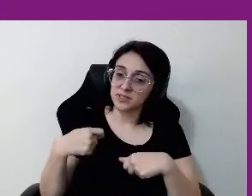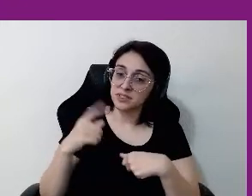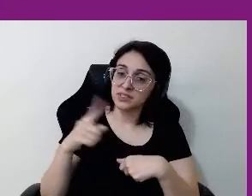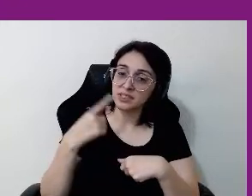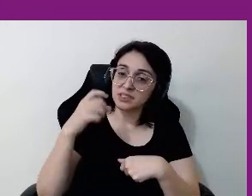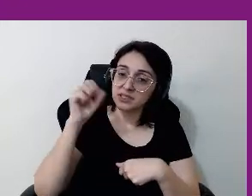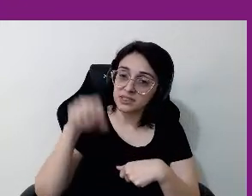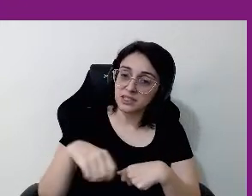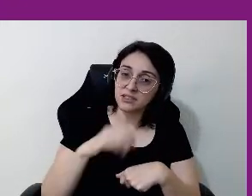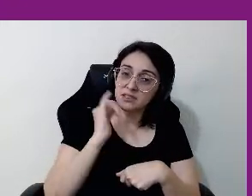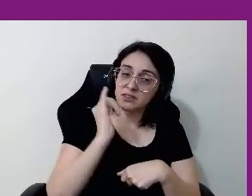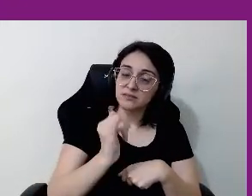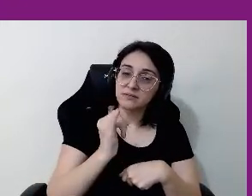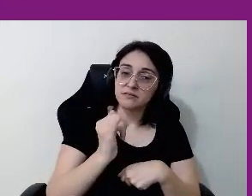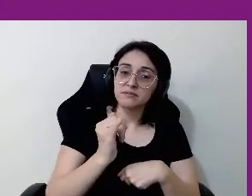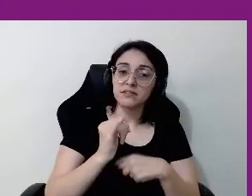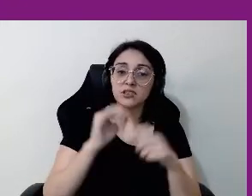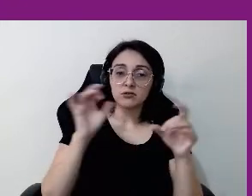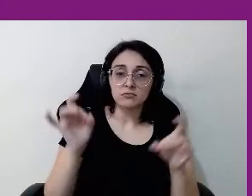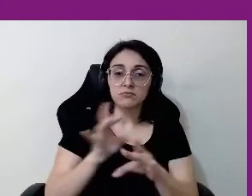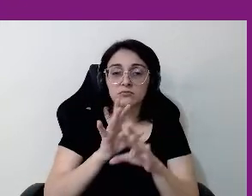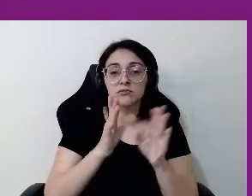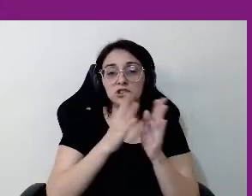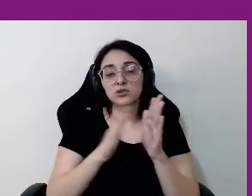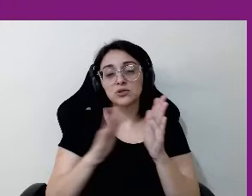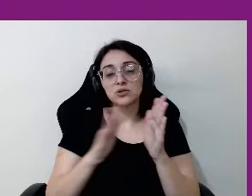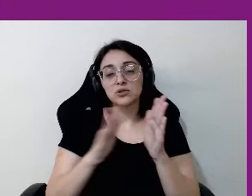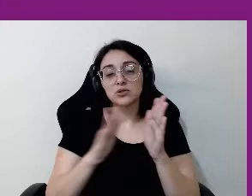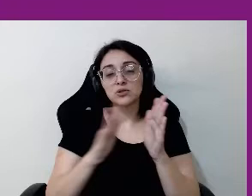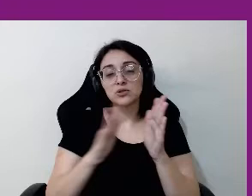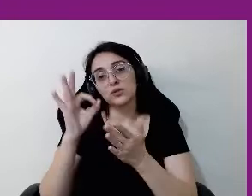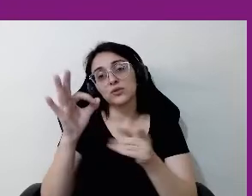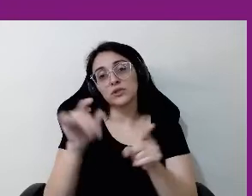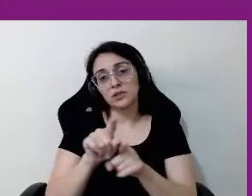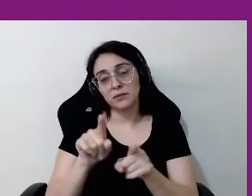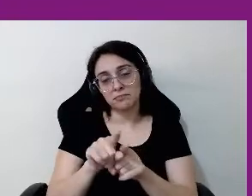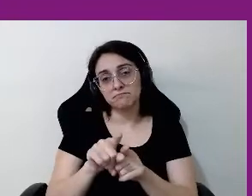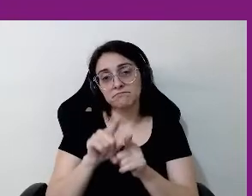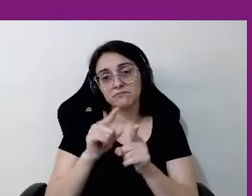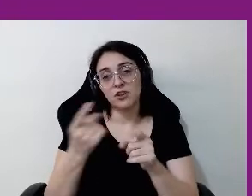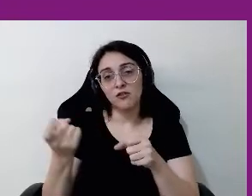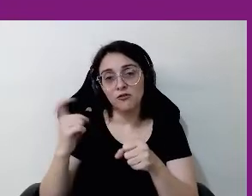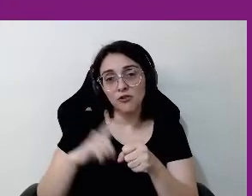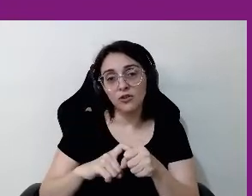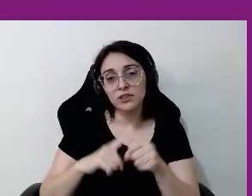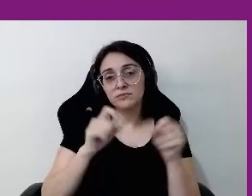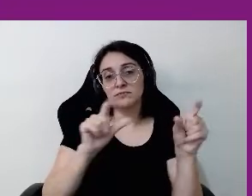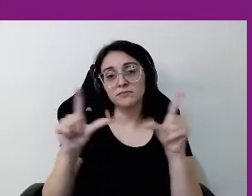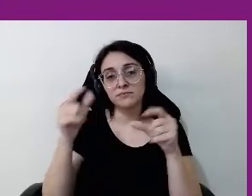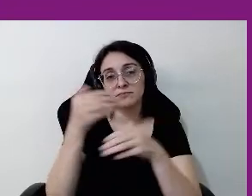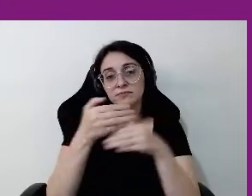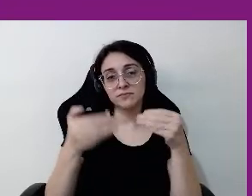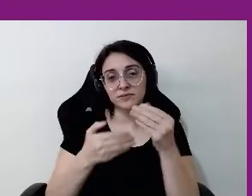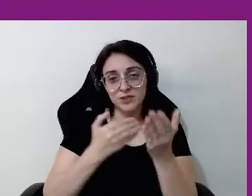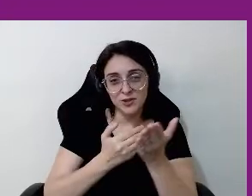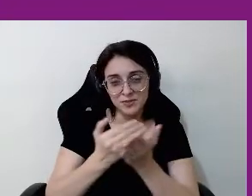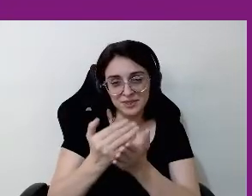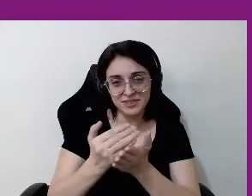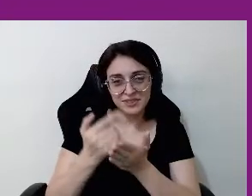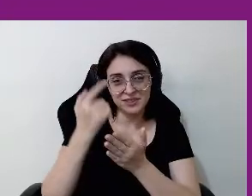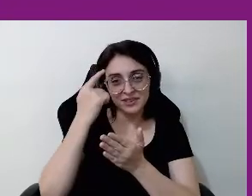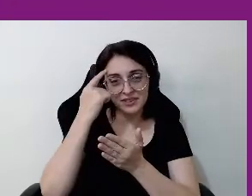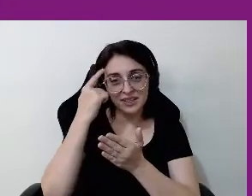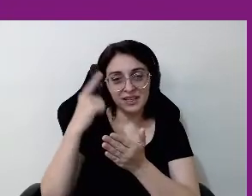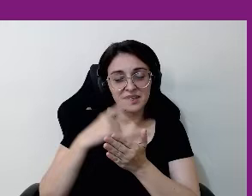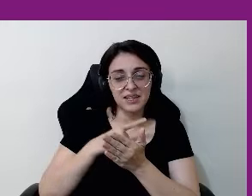sim, relatar esse tipo de desfecho nos estudos futuros também. Voltando para aquele slide que eu mostrei no começo, a